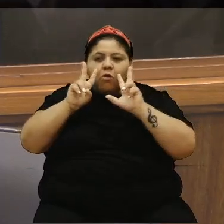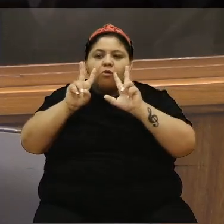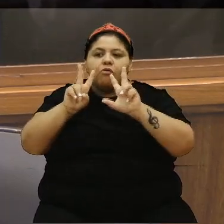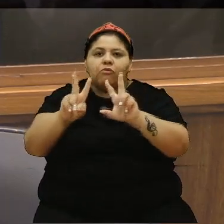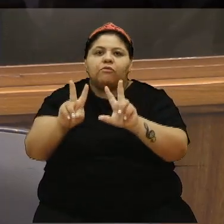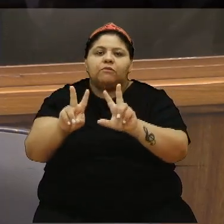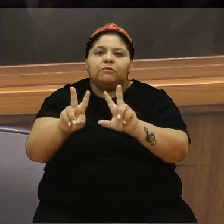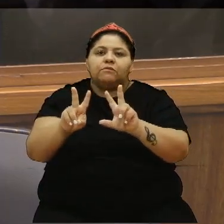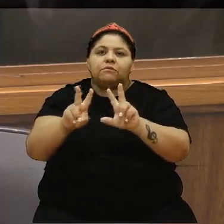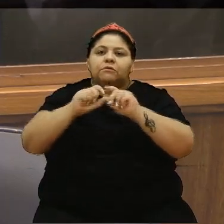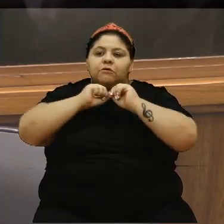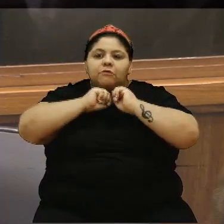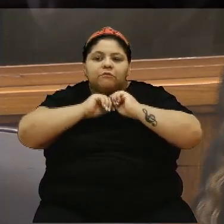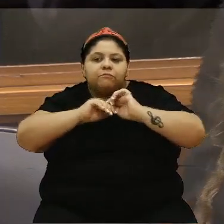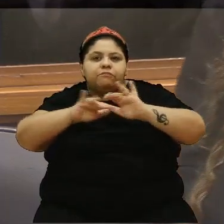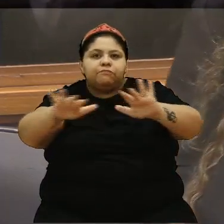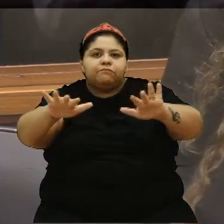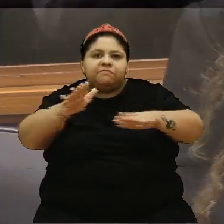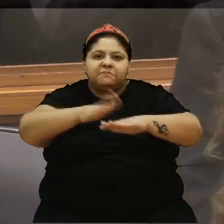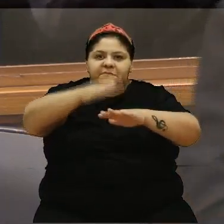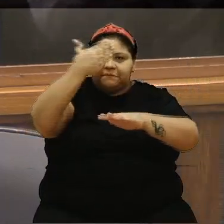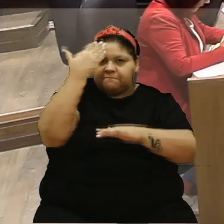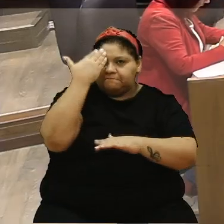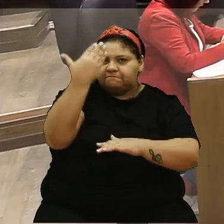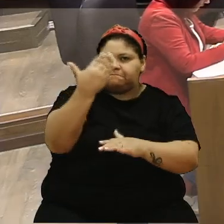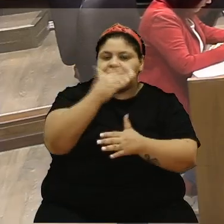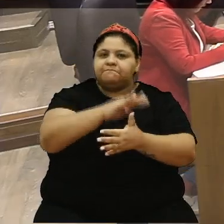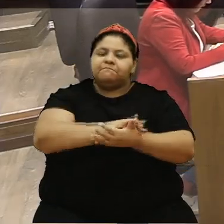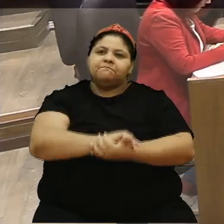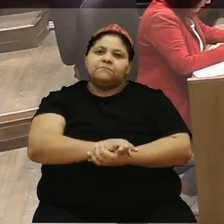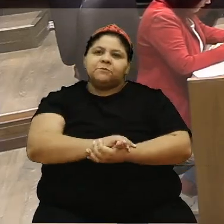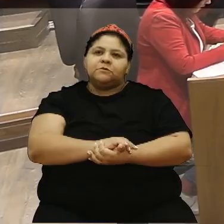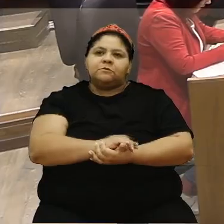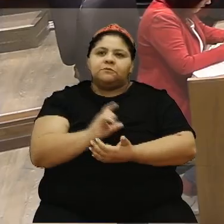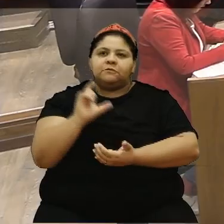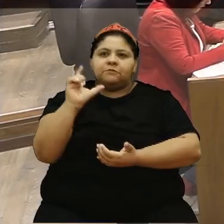expanda cada vez mais. Muito obrigada. Obrigado, vereadora Estela. Com a palavra, a vereadora